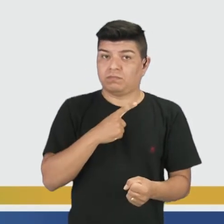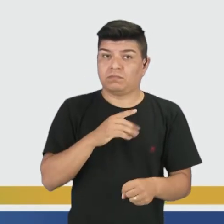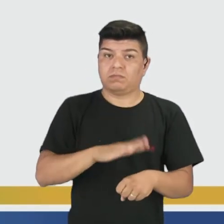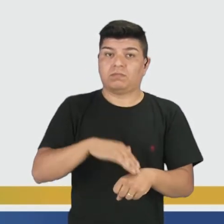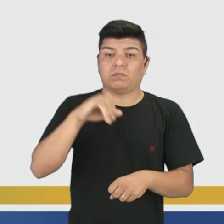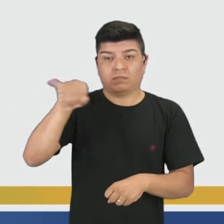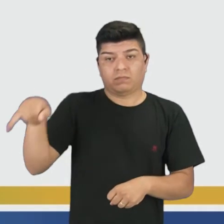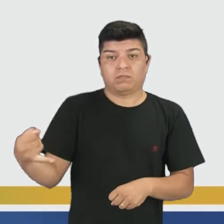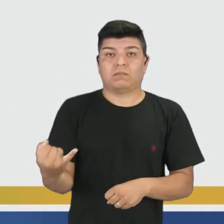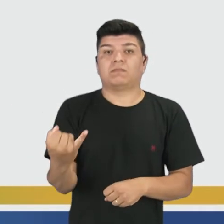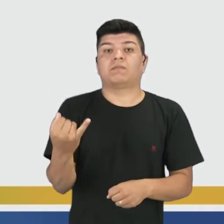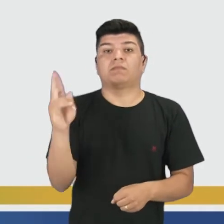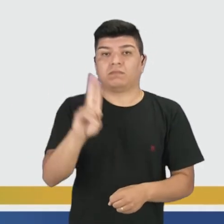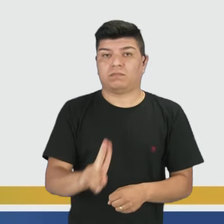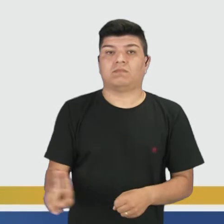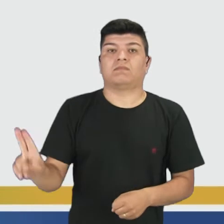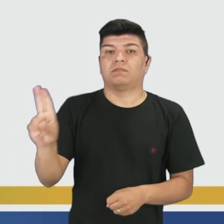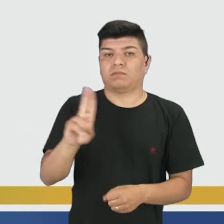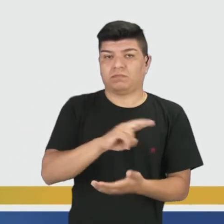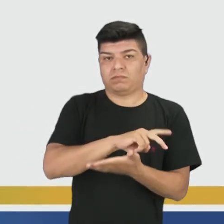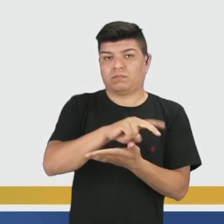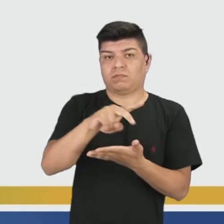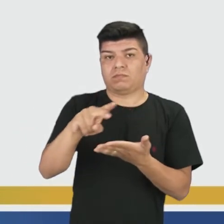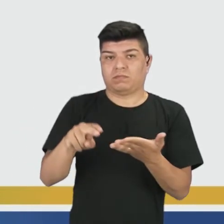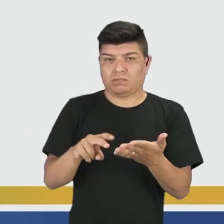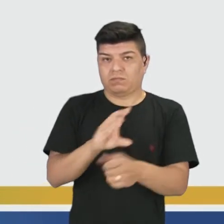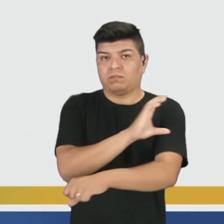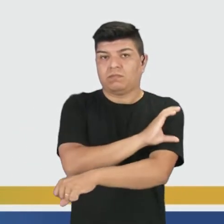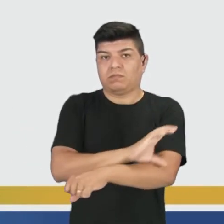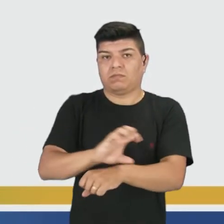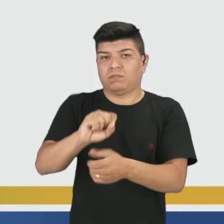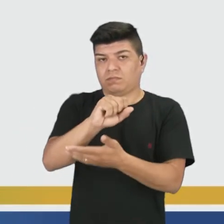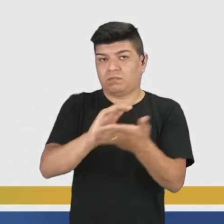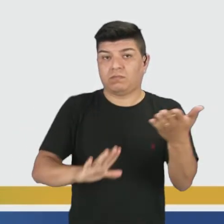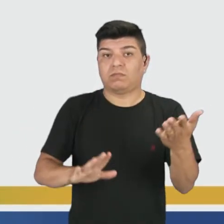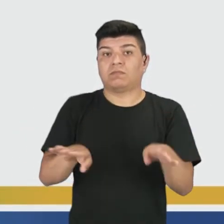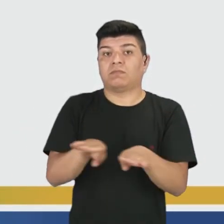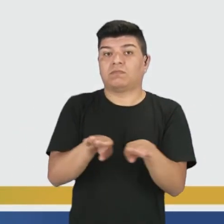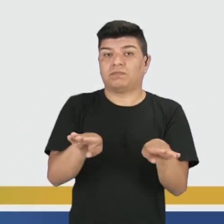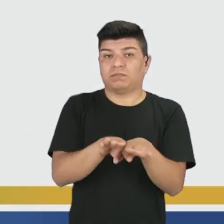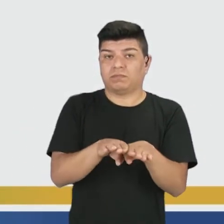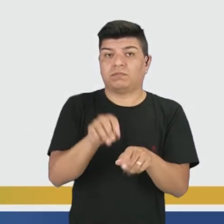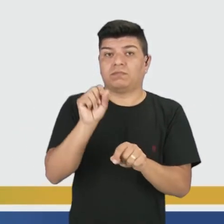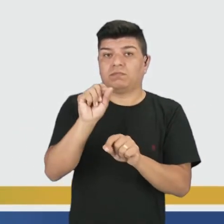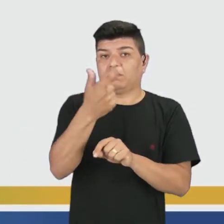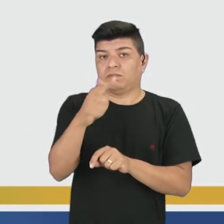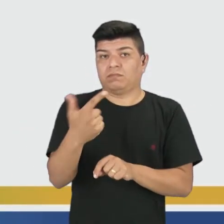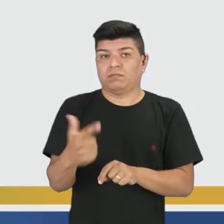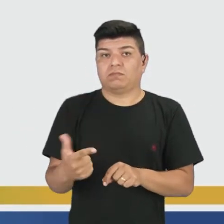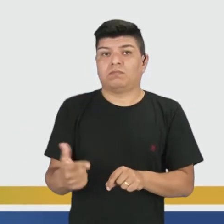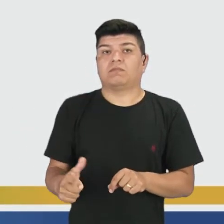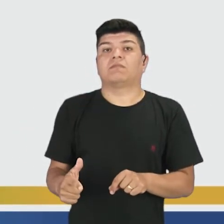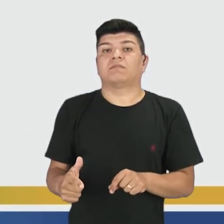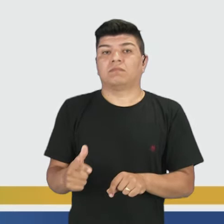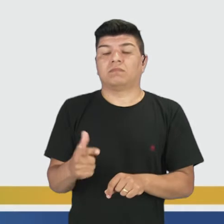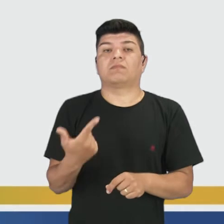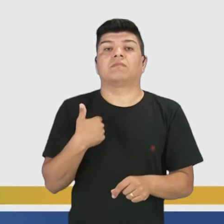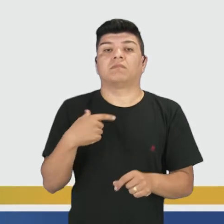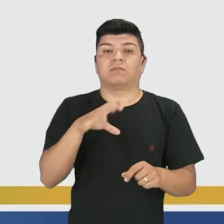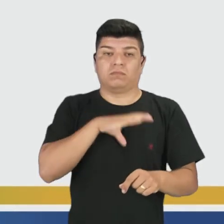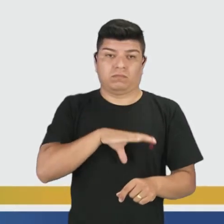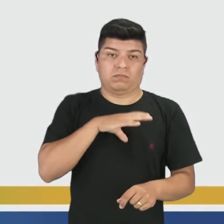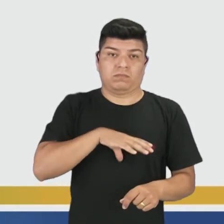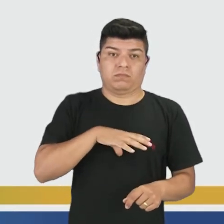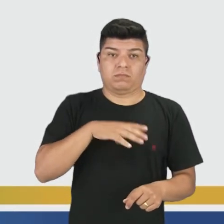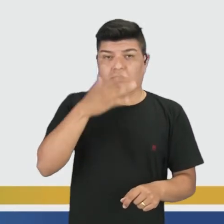mais oportunidade para usufruir de uma variedade alargada de atividades. Até mesmo quando não tem, no caso, na sua cidade,